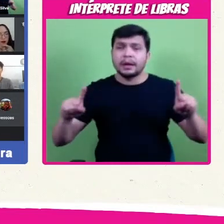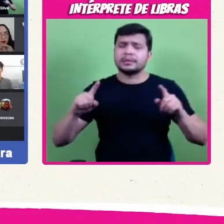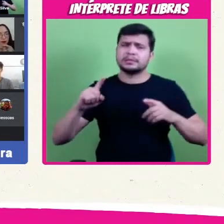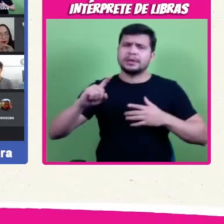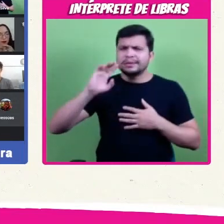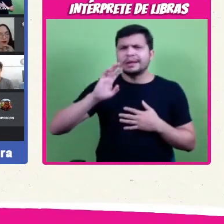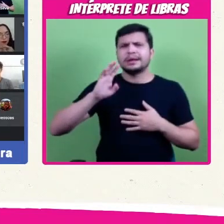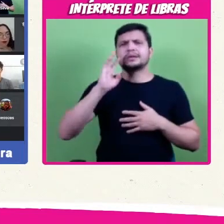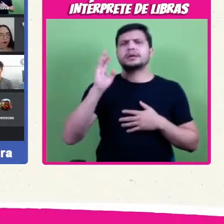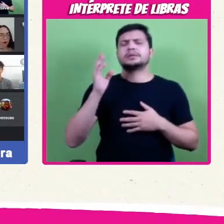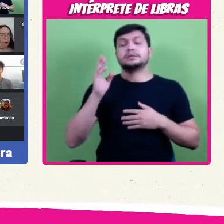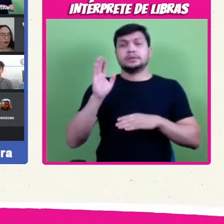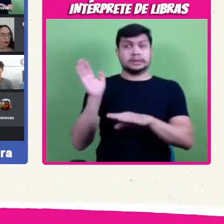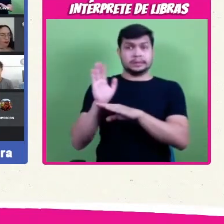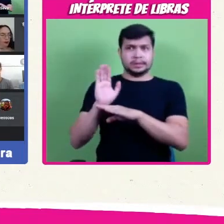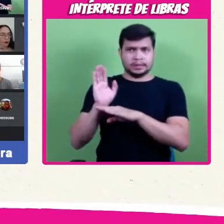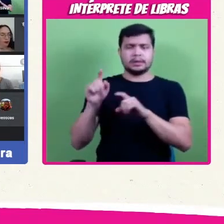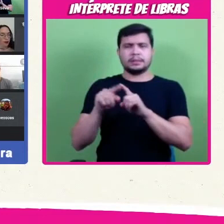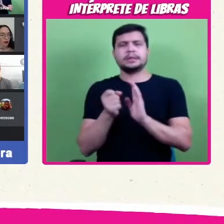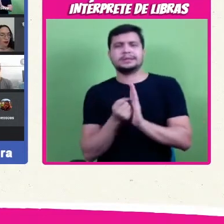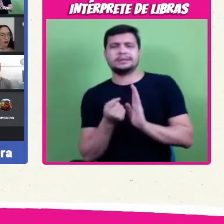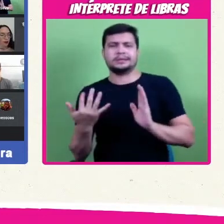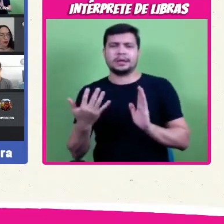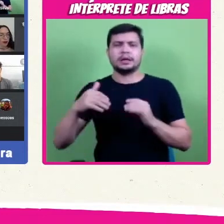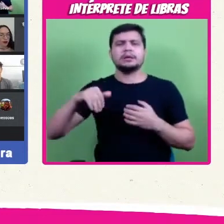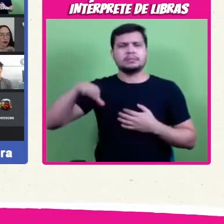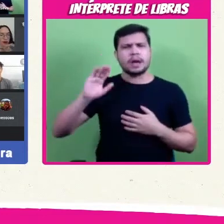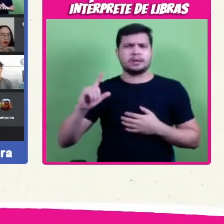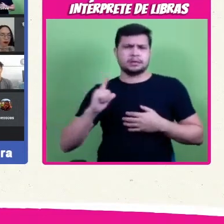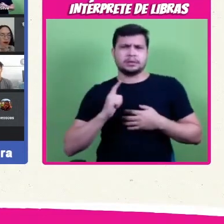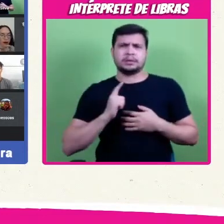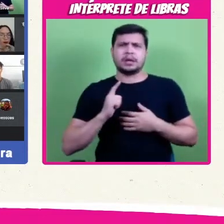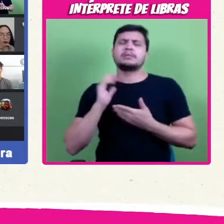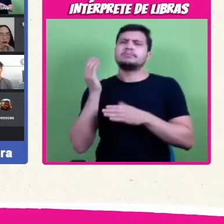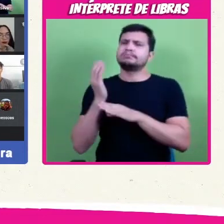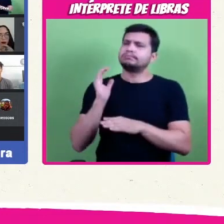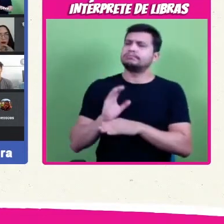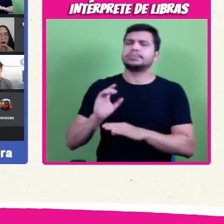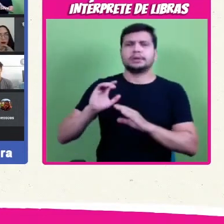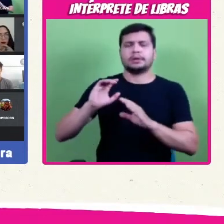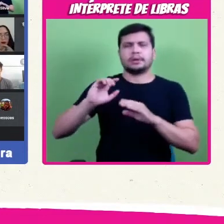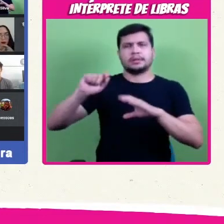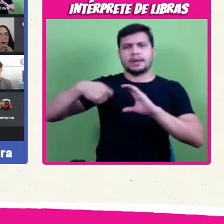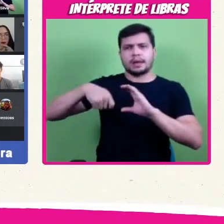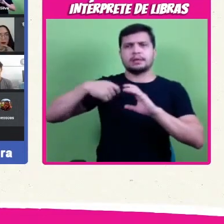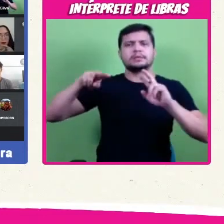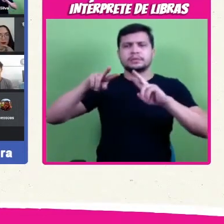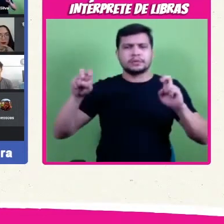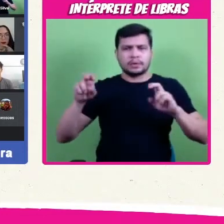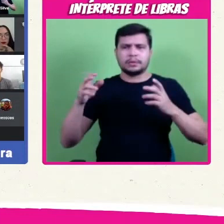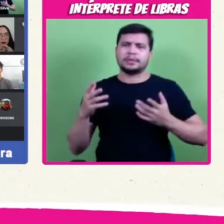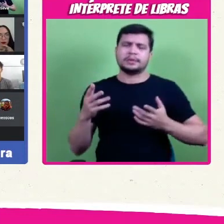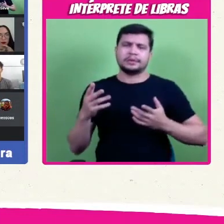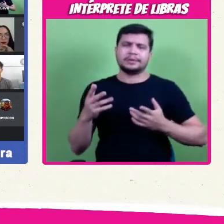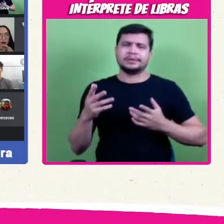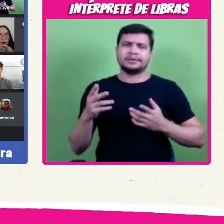séries, elas têm discutido mais, né? A gente vê muitas séries, tipo Sex Education, que